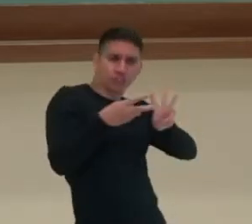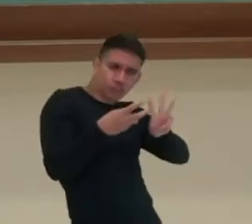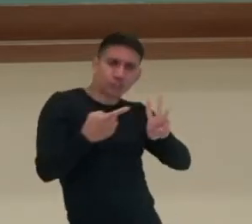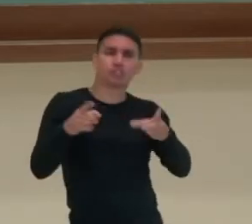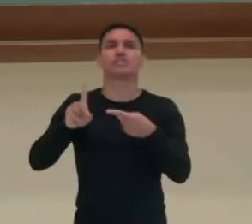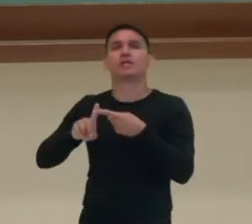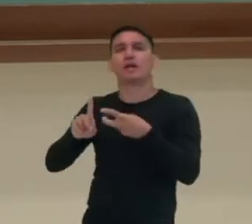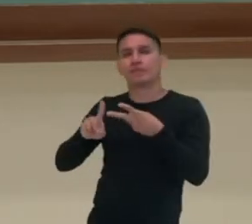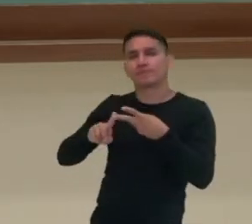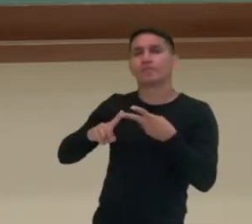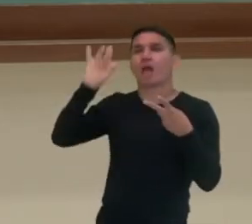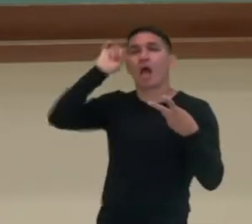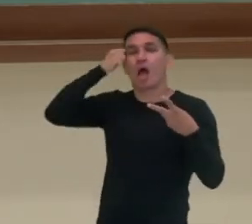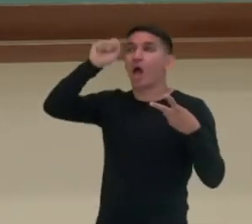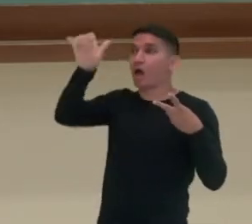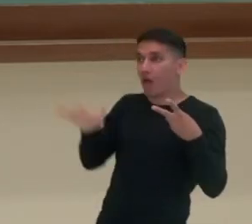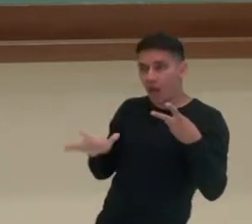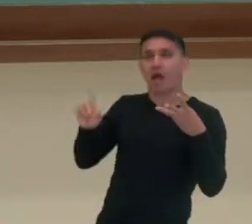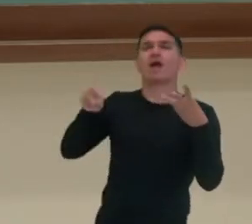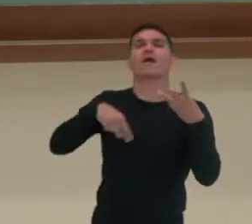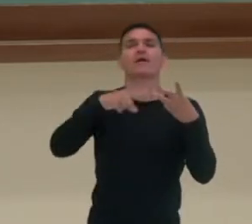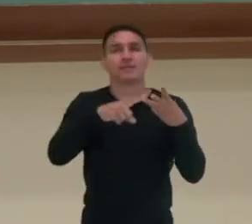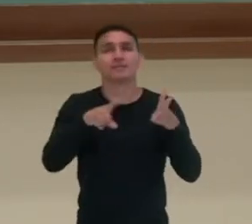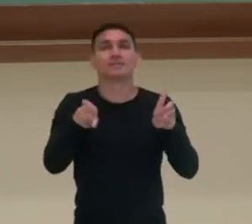africana e